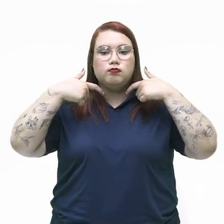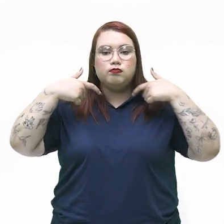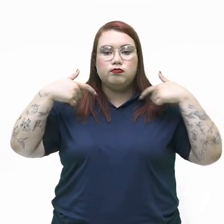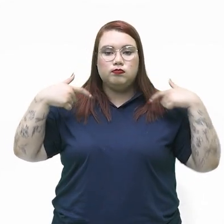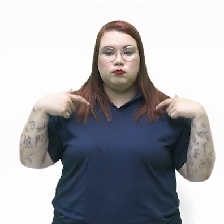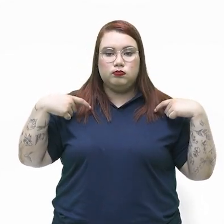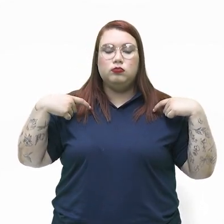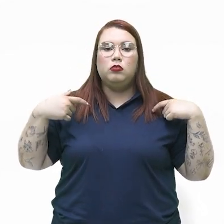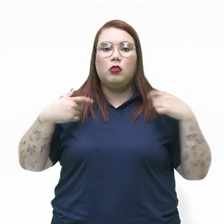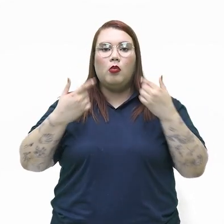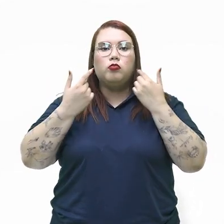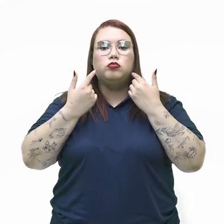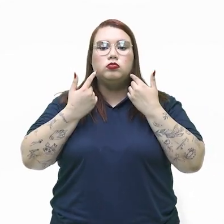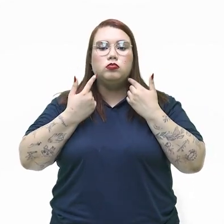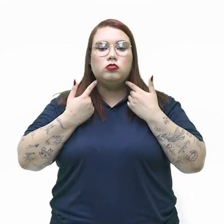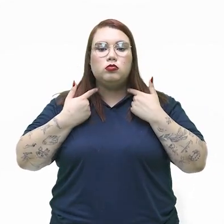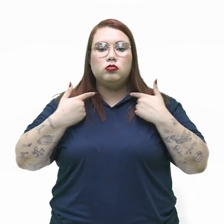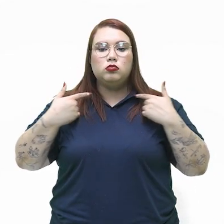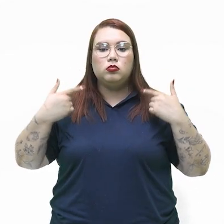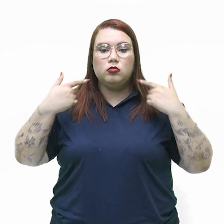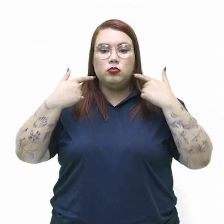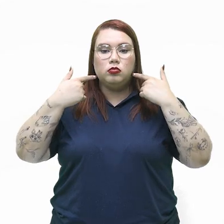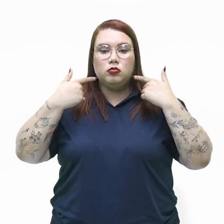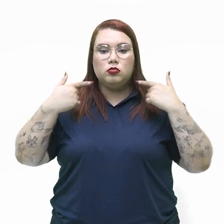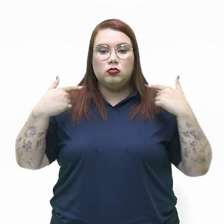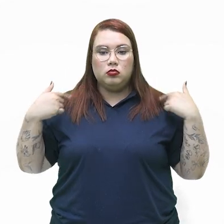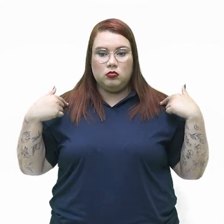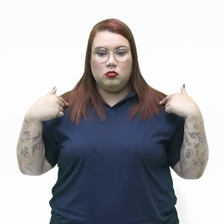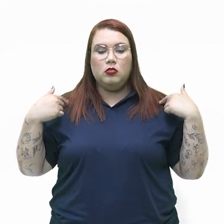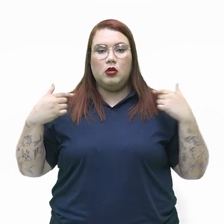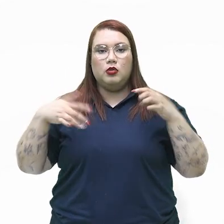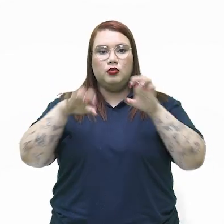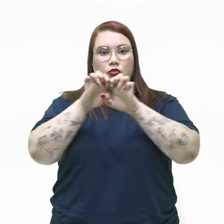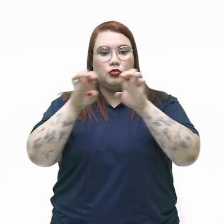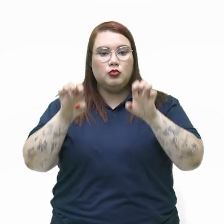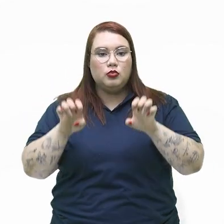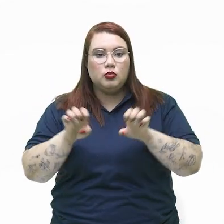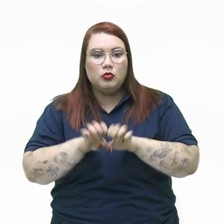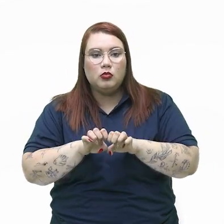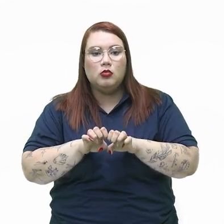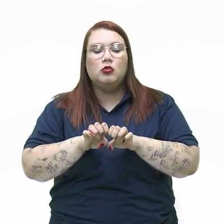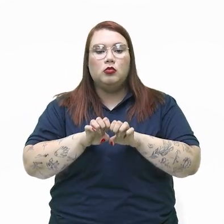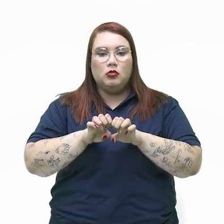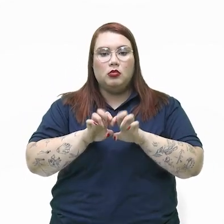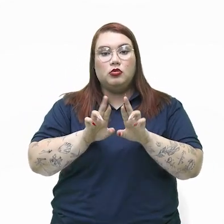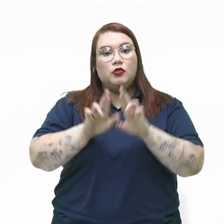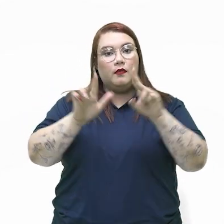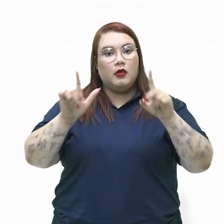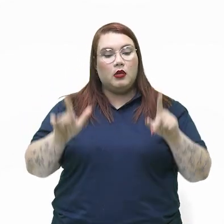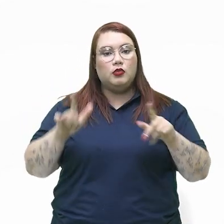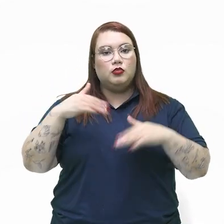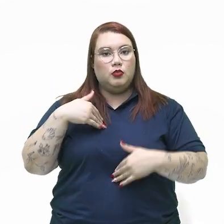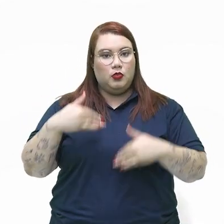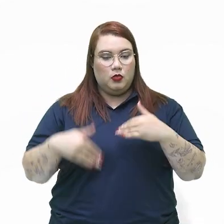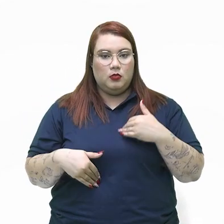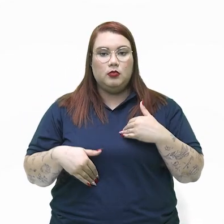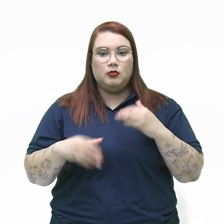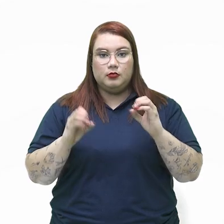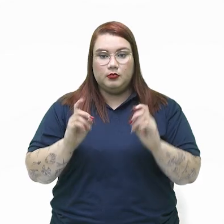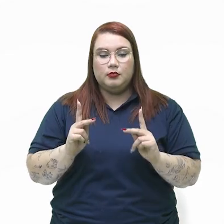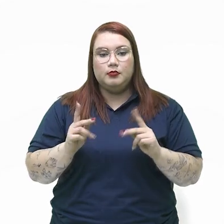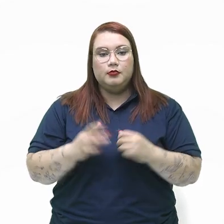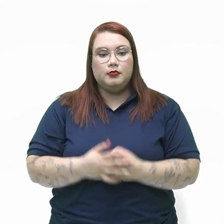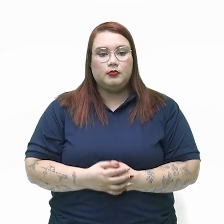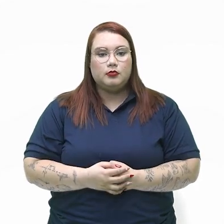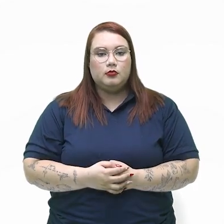mesmo, né, uma pele a mais, dando essa estrutura aí morfológica bem peculiar.